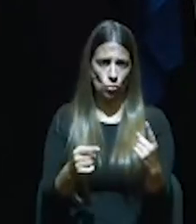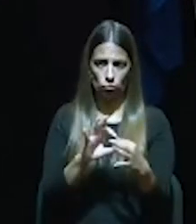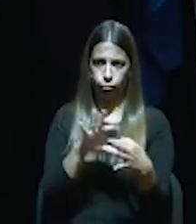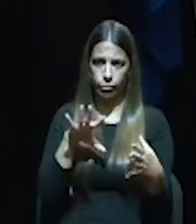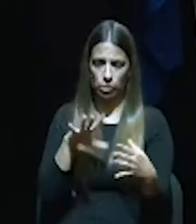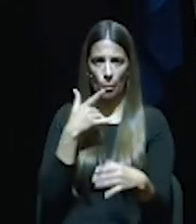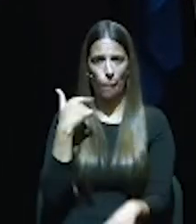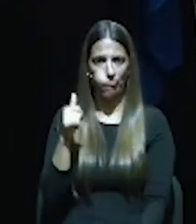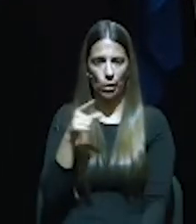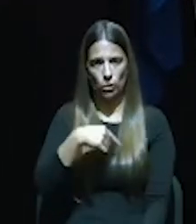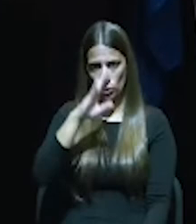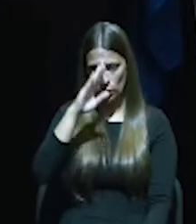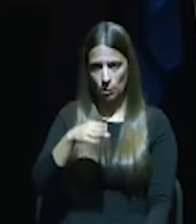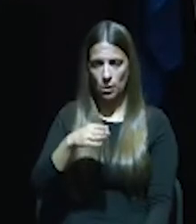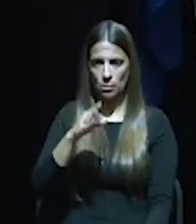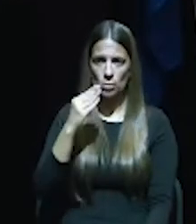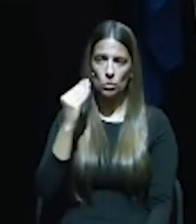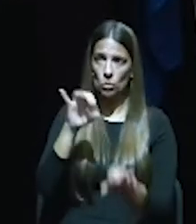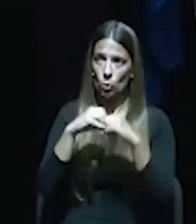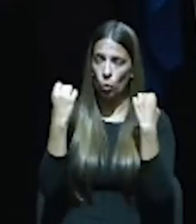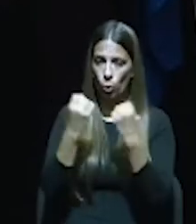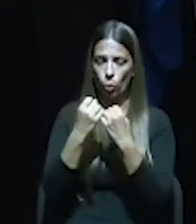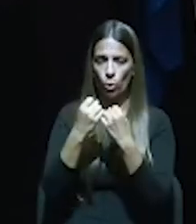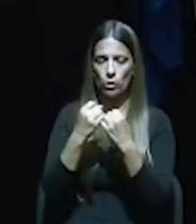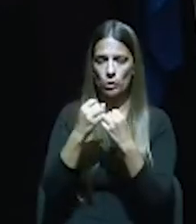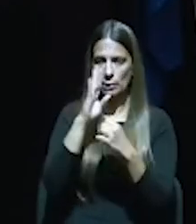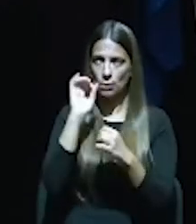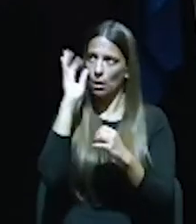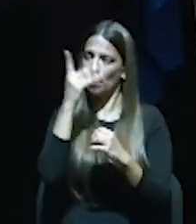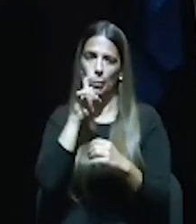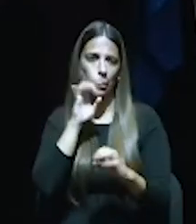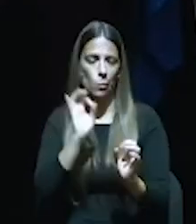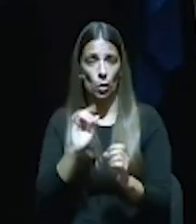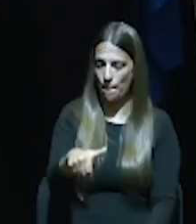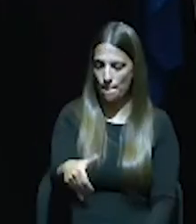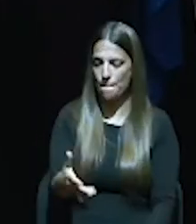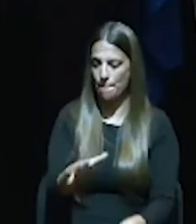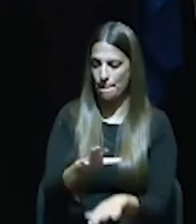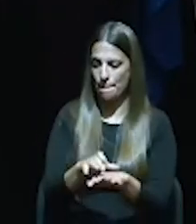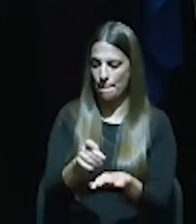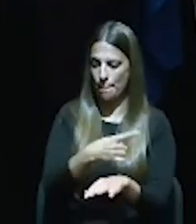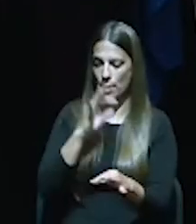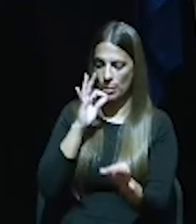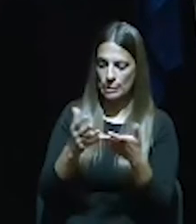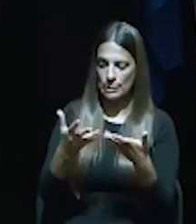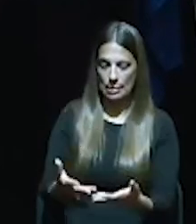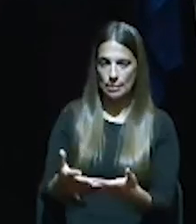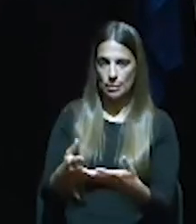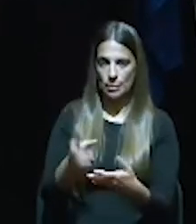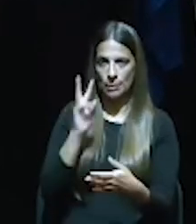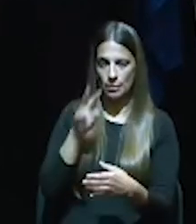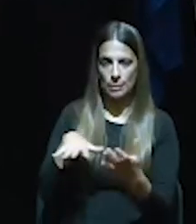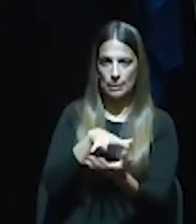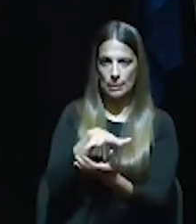Nós sabemos que não há justiça ambiental sem justiça social e sabemos que não há justiça social sem justiça ambiental. E estamos em setembro e assistimos